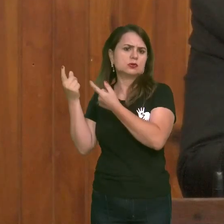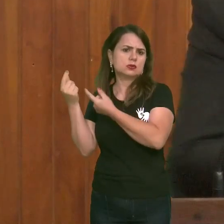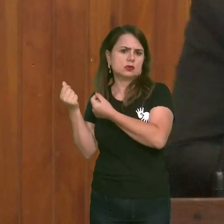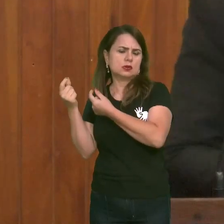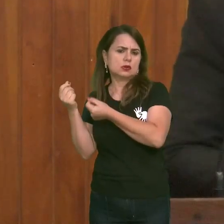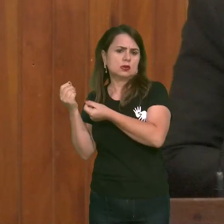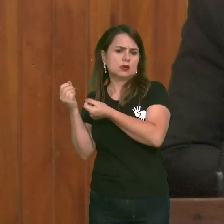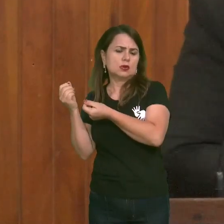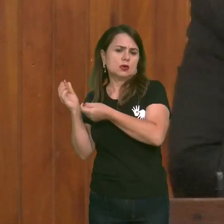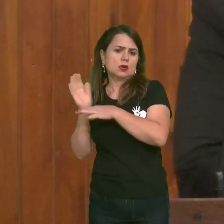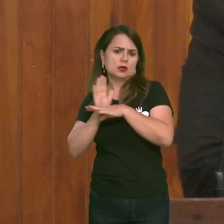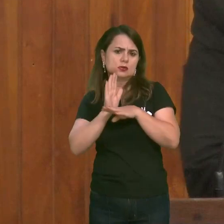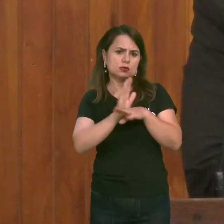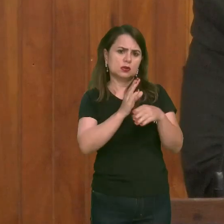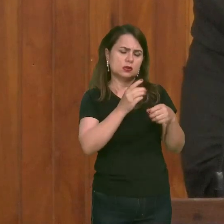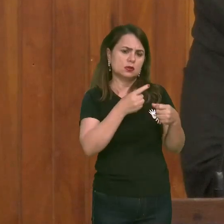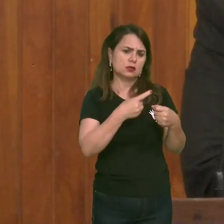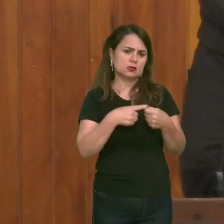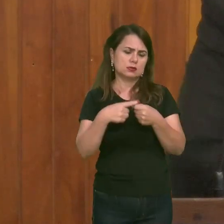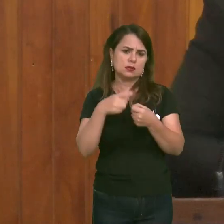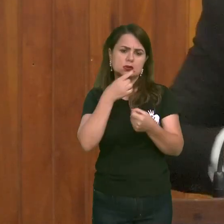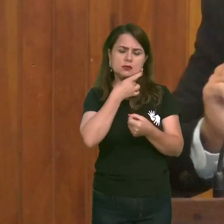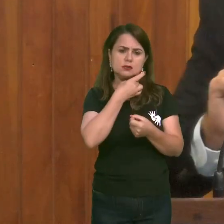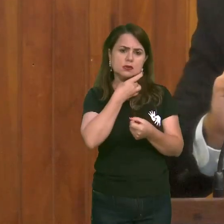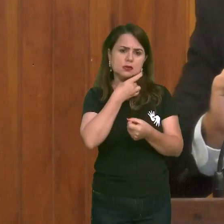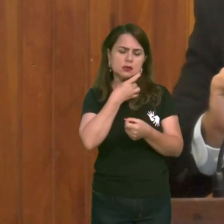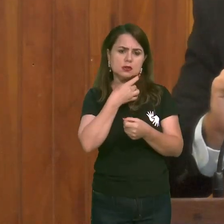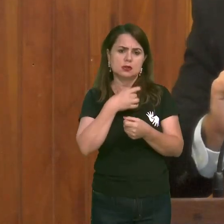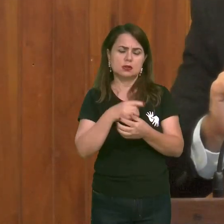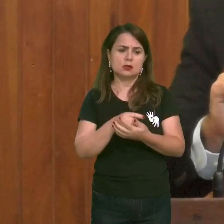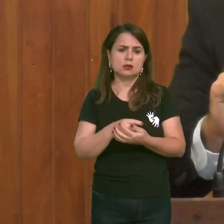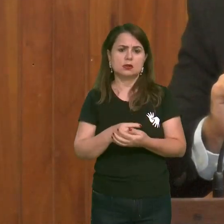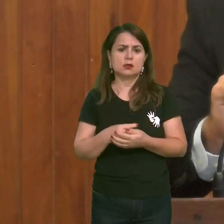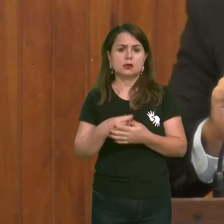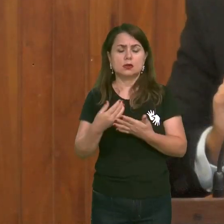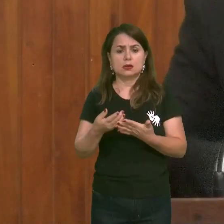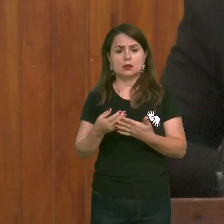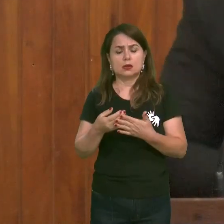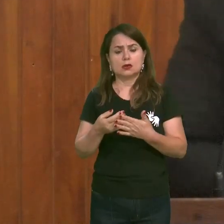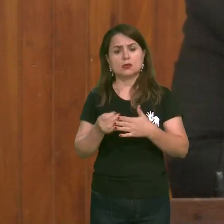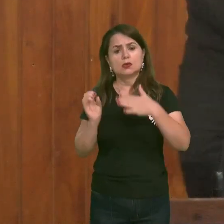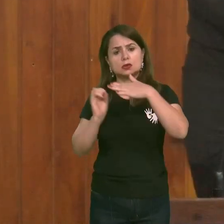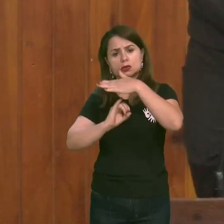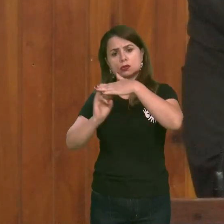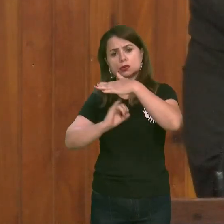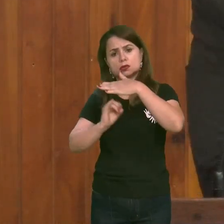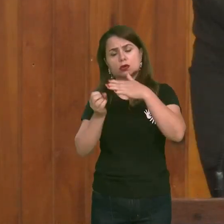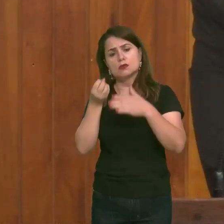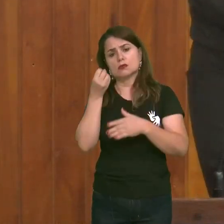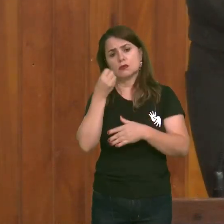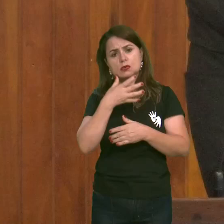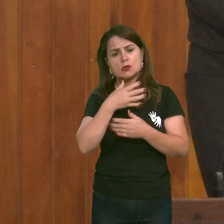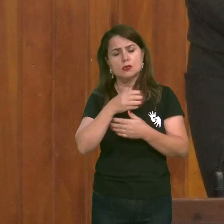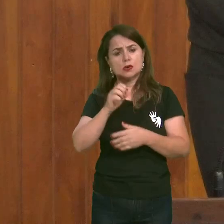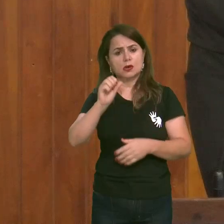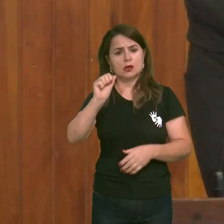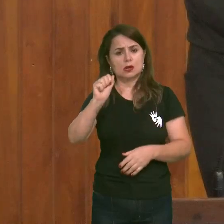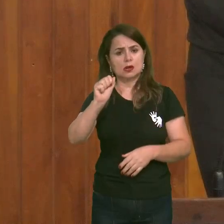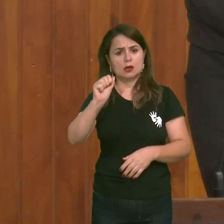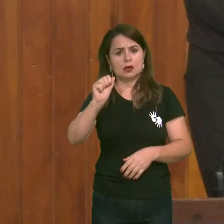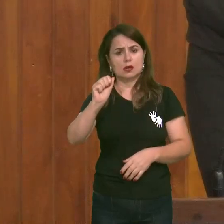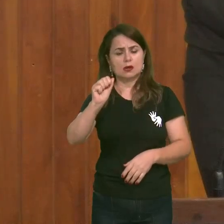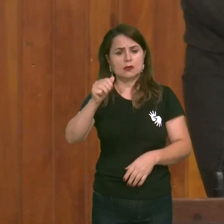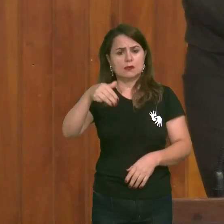verba para Cidade somente um serviço muito bacana na cidade Amei eles precisavam de um veículo